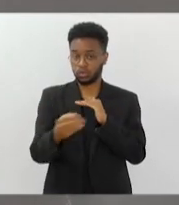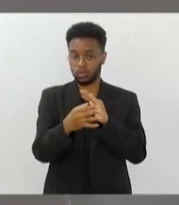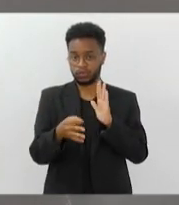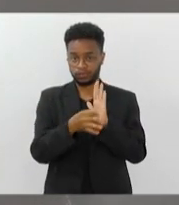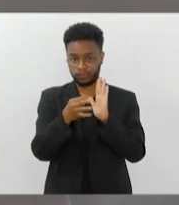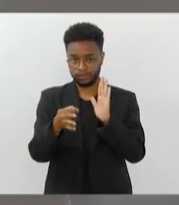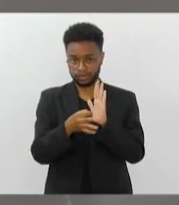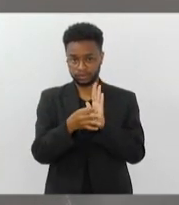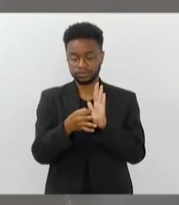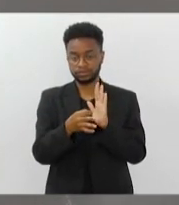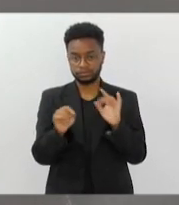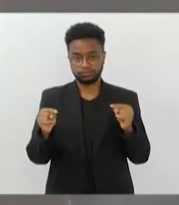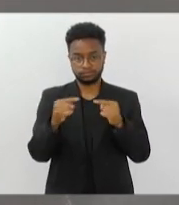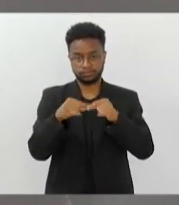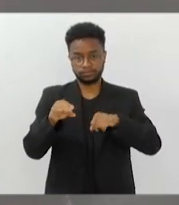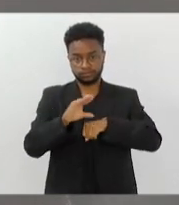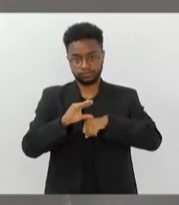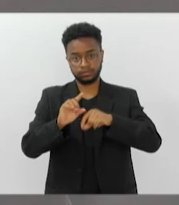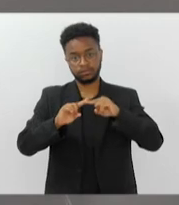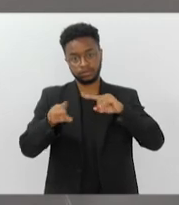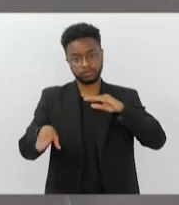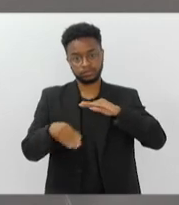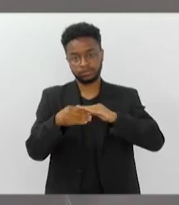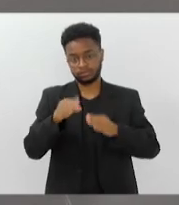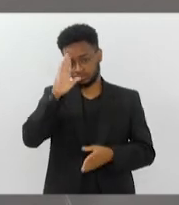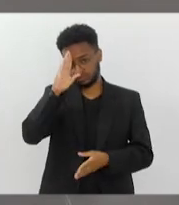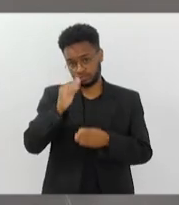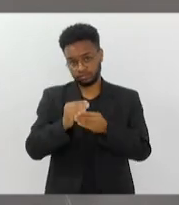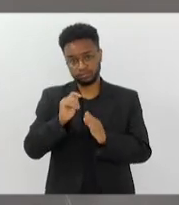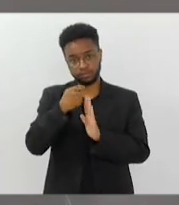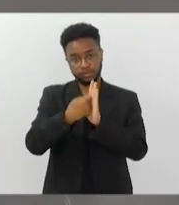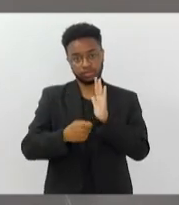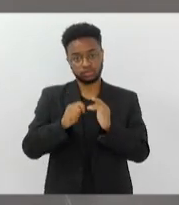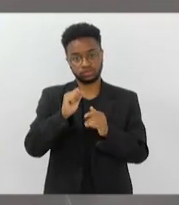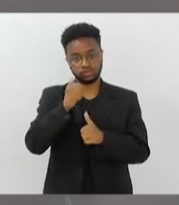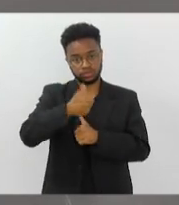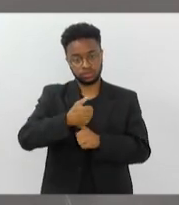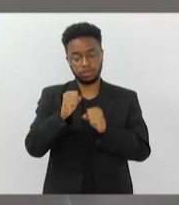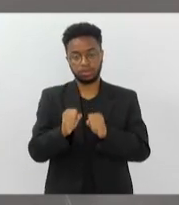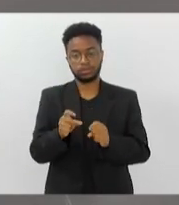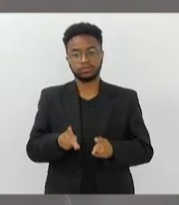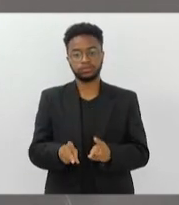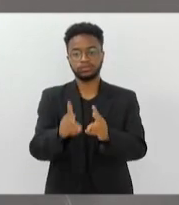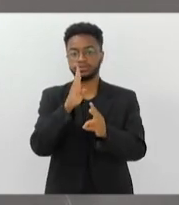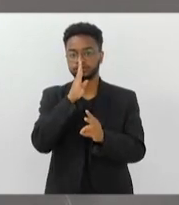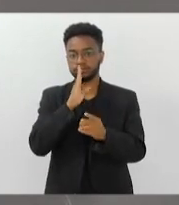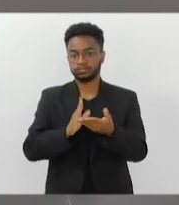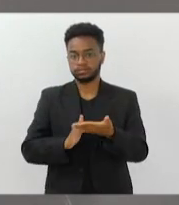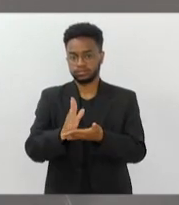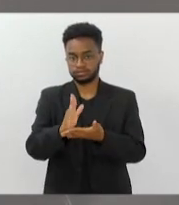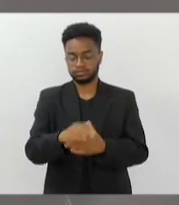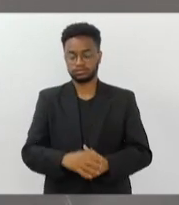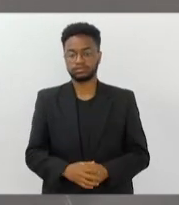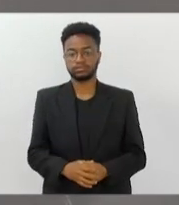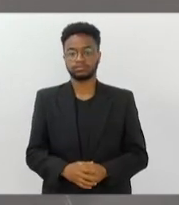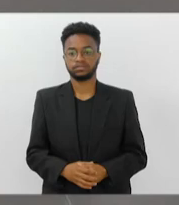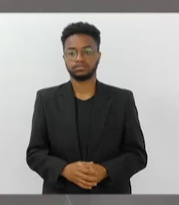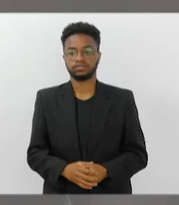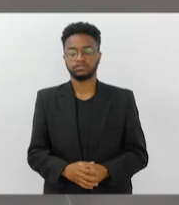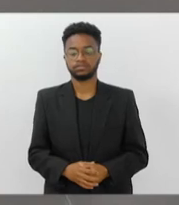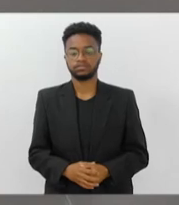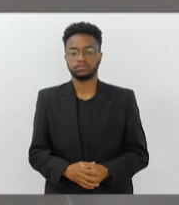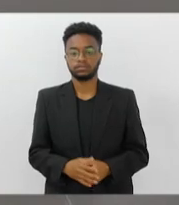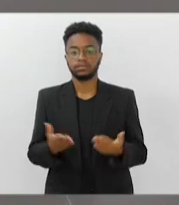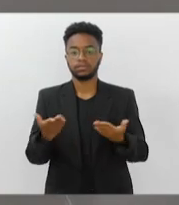parecer, constitucionalidade com emendas, optando por substitutivo, permaneça como estão, aprovado. Agora